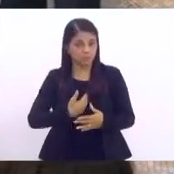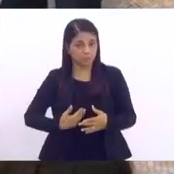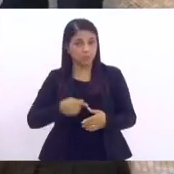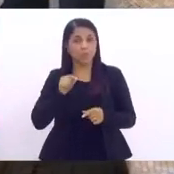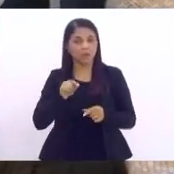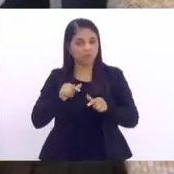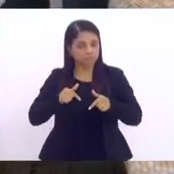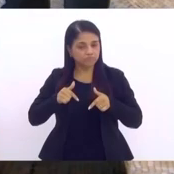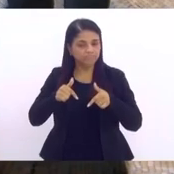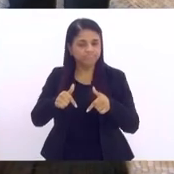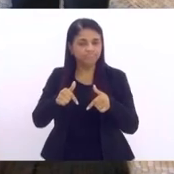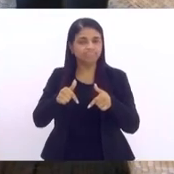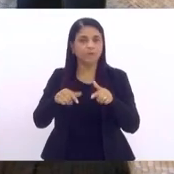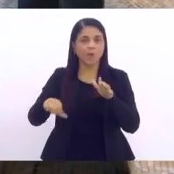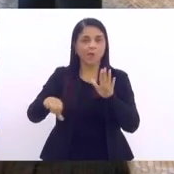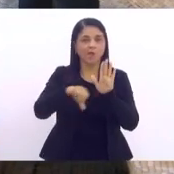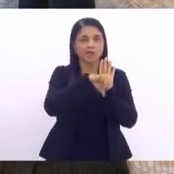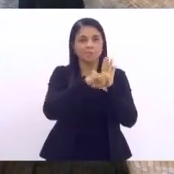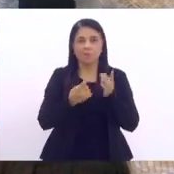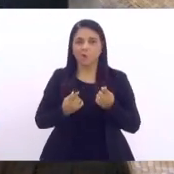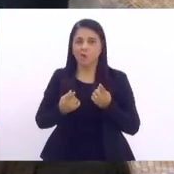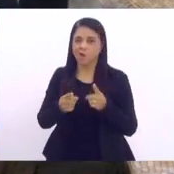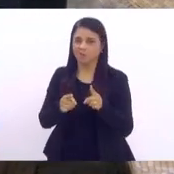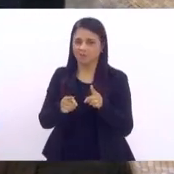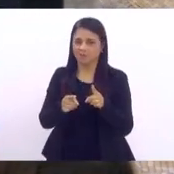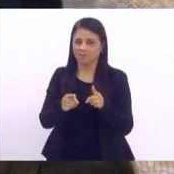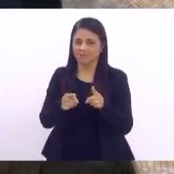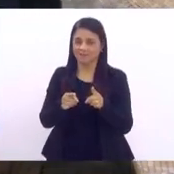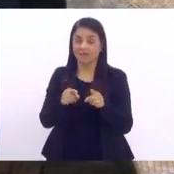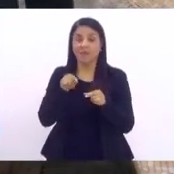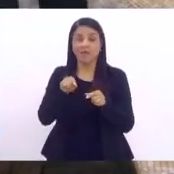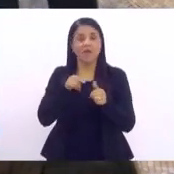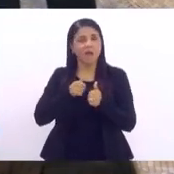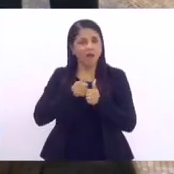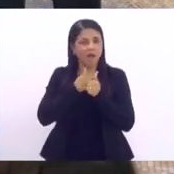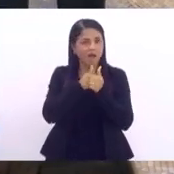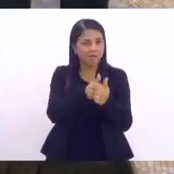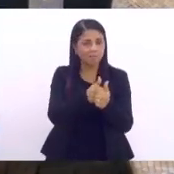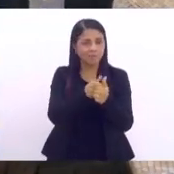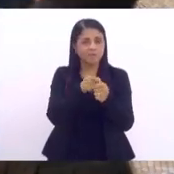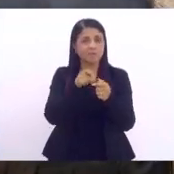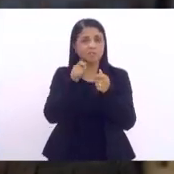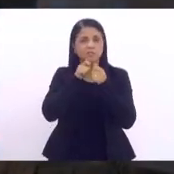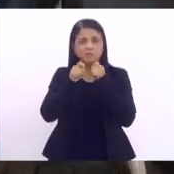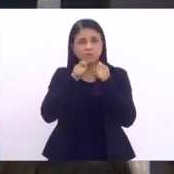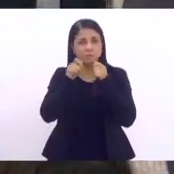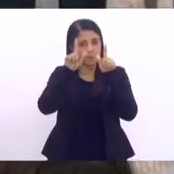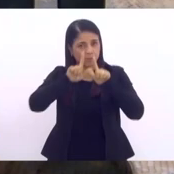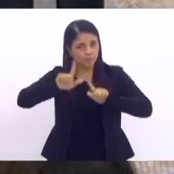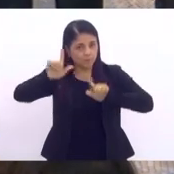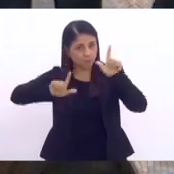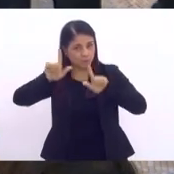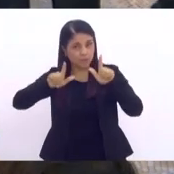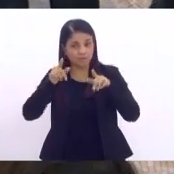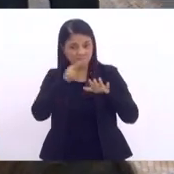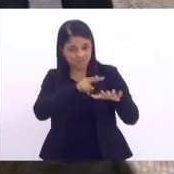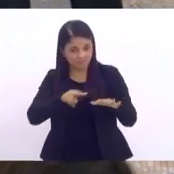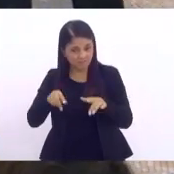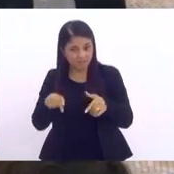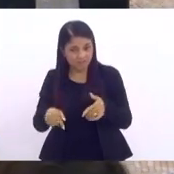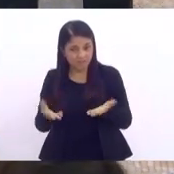organizado. Para quem acompanha os noticiários, vimos essa semana que um influencer com